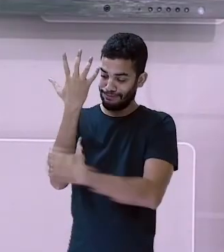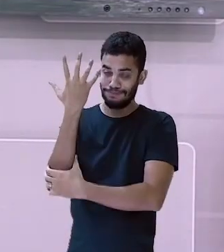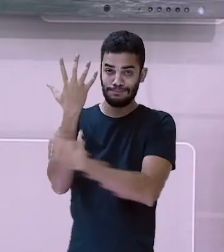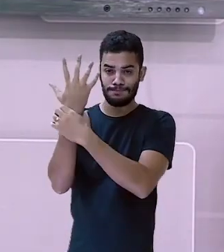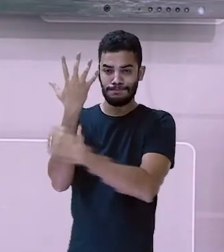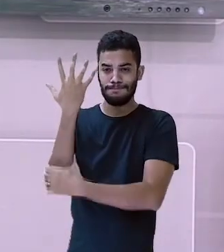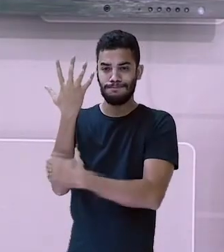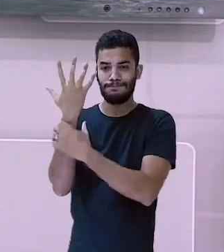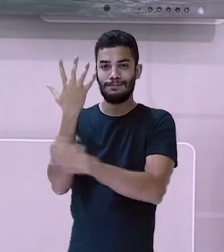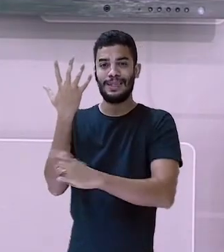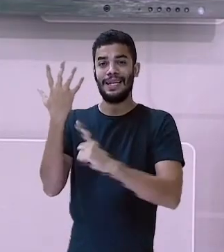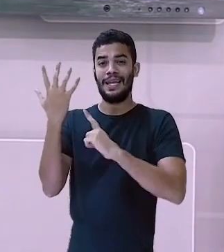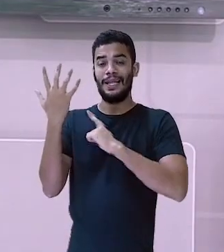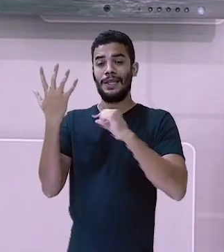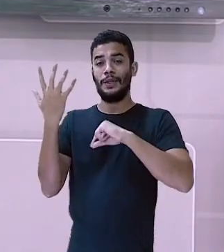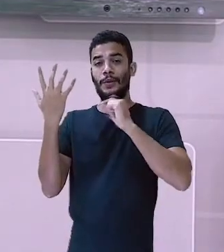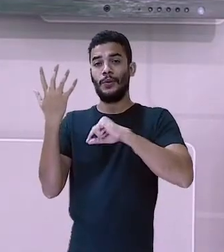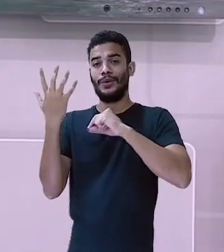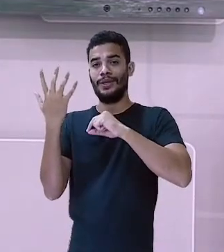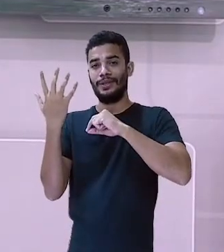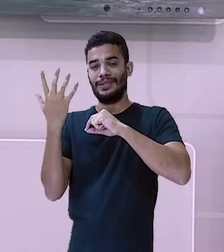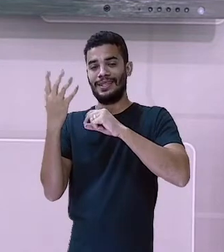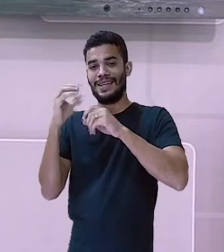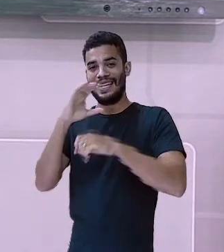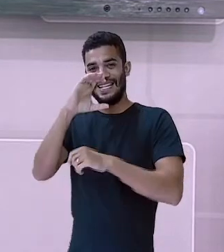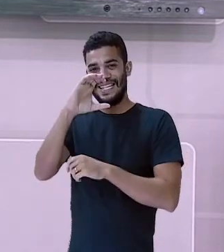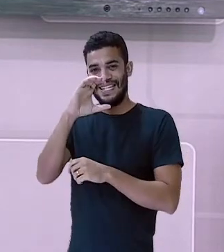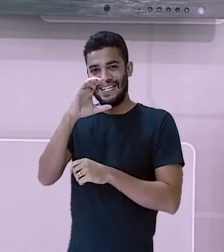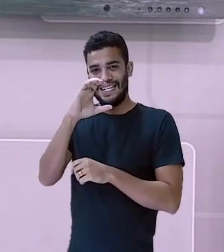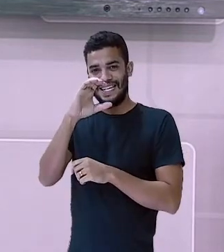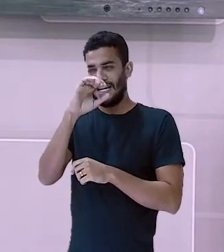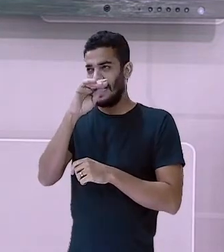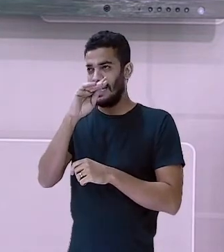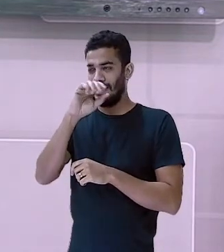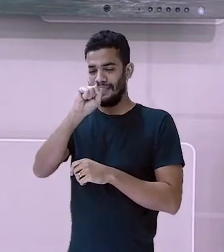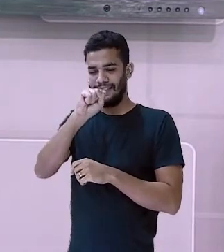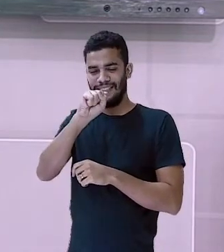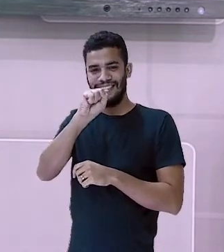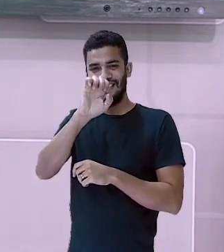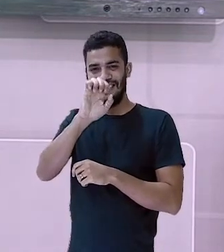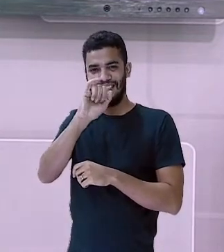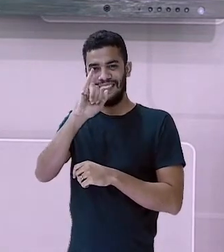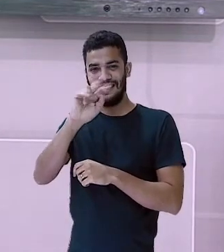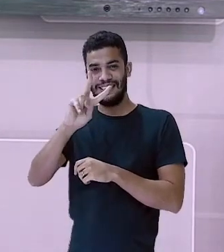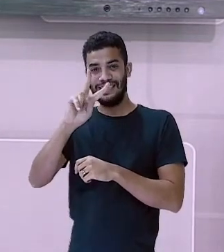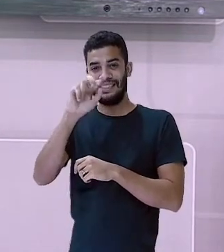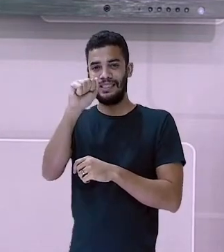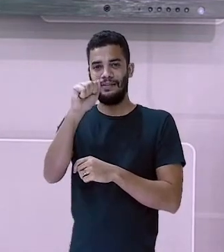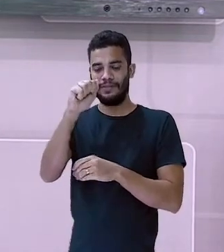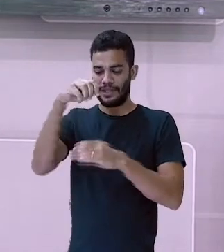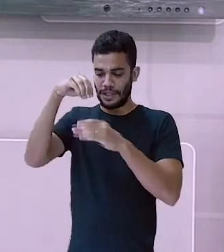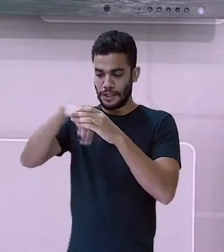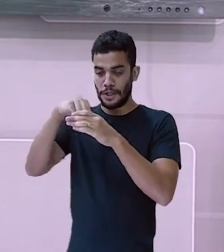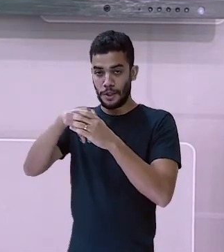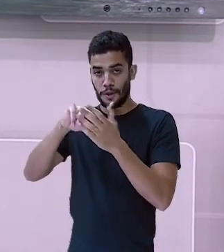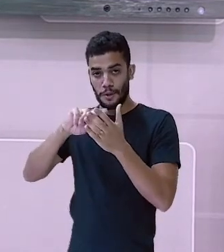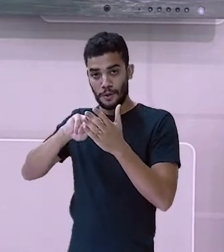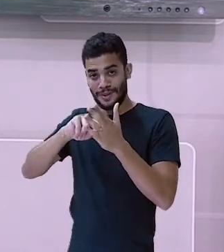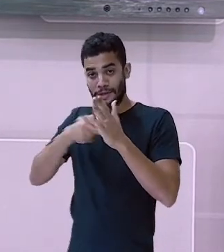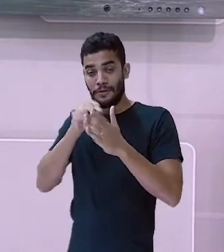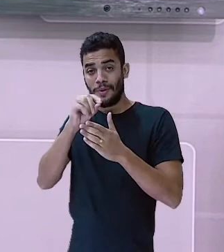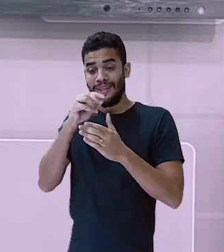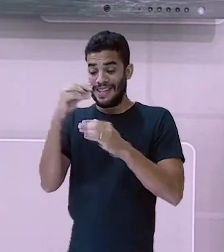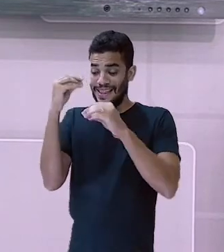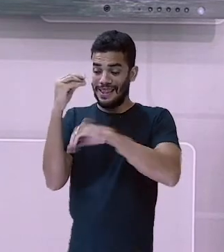exemplos de misturas. Então, perceba, na natureza existem